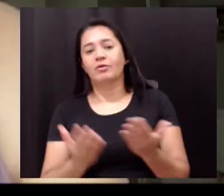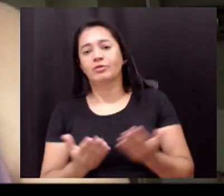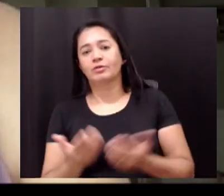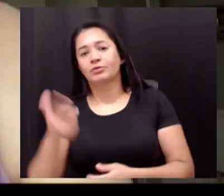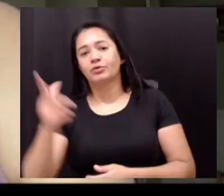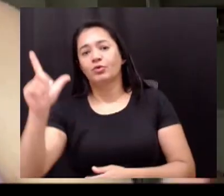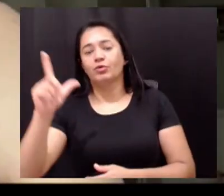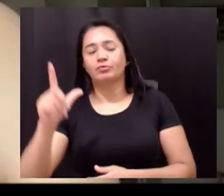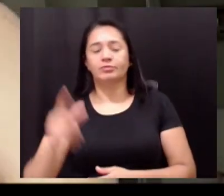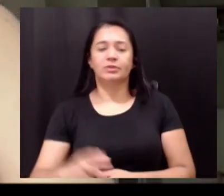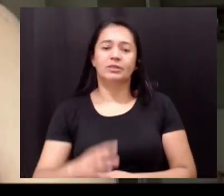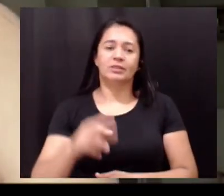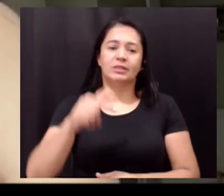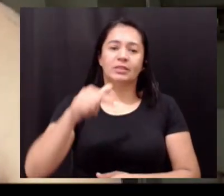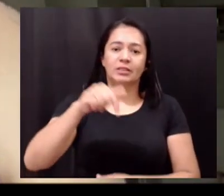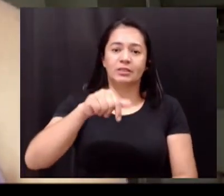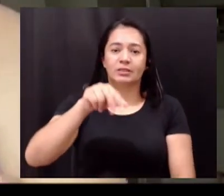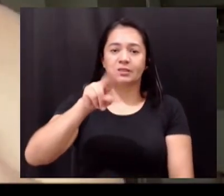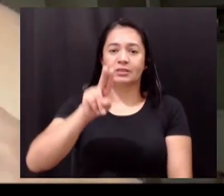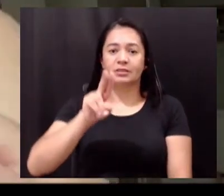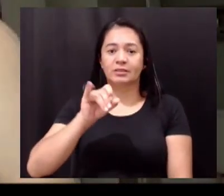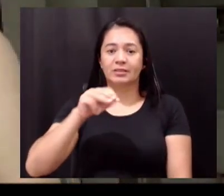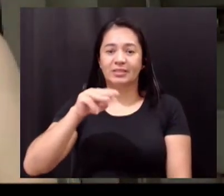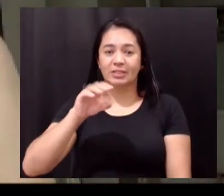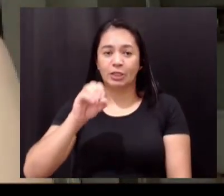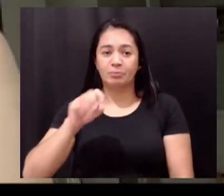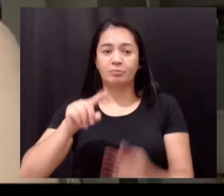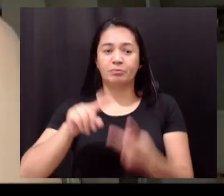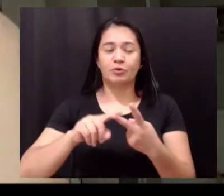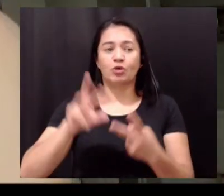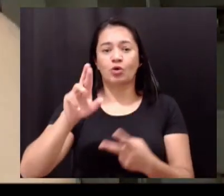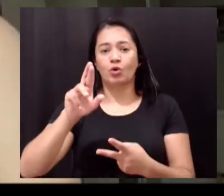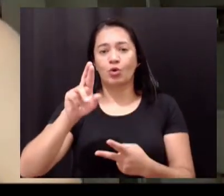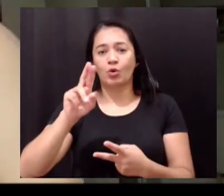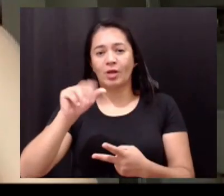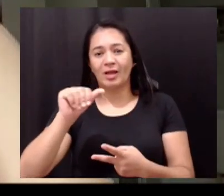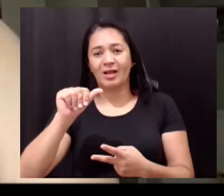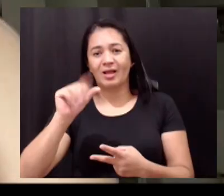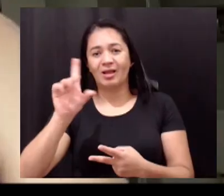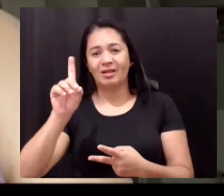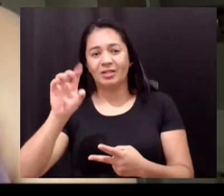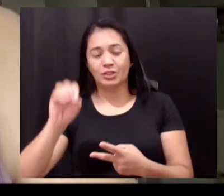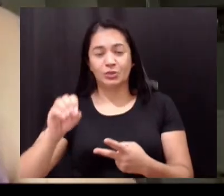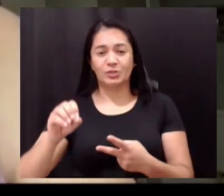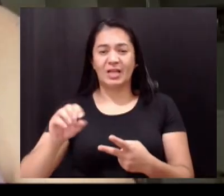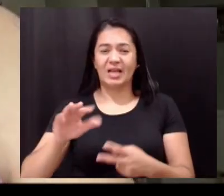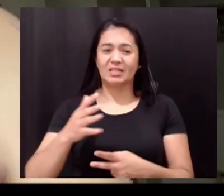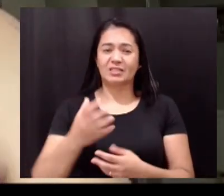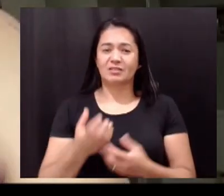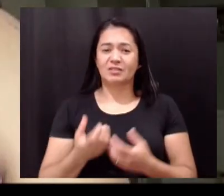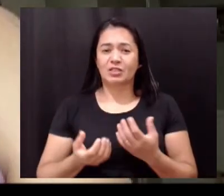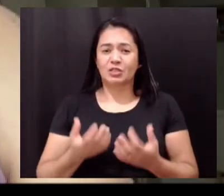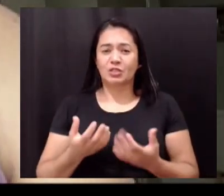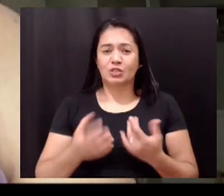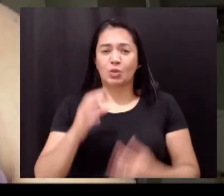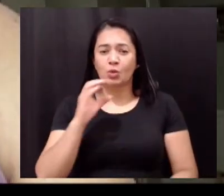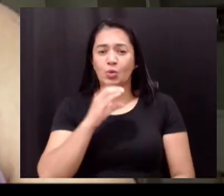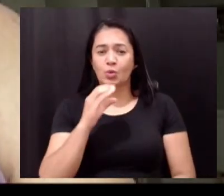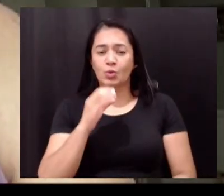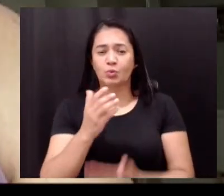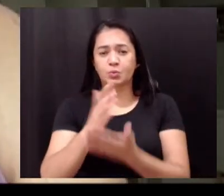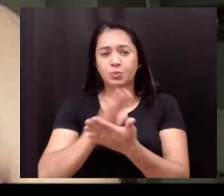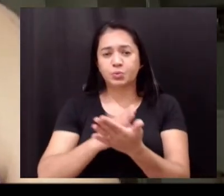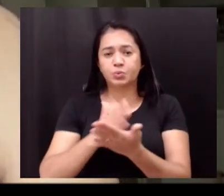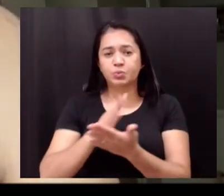radioterapia. A radioterapia muitas vezes queima, né? Queima no sentido de sensação de ardor, desconforto.